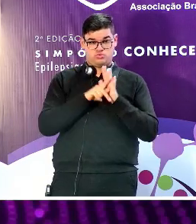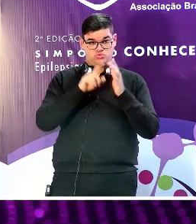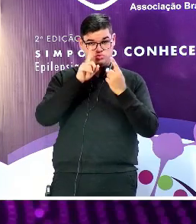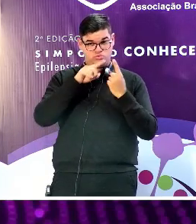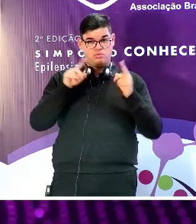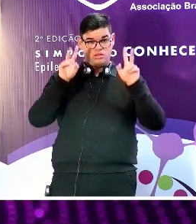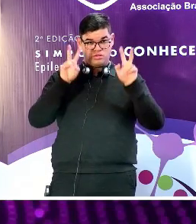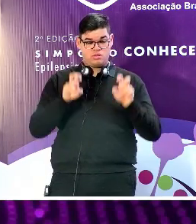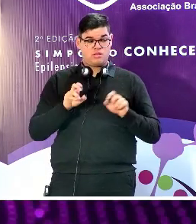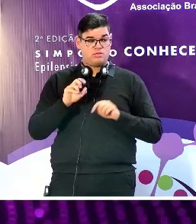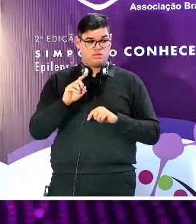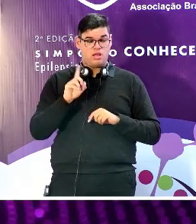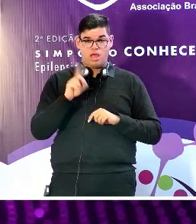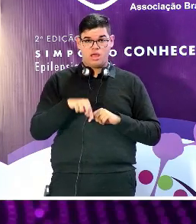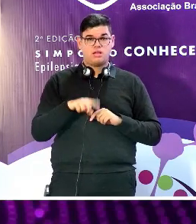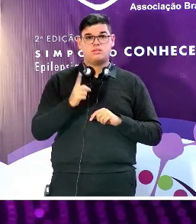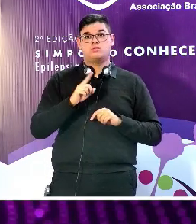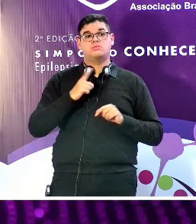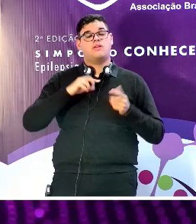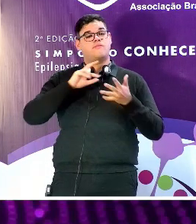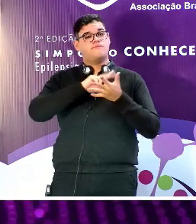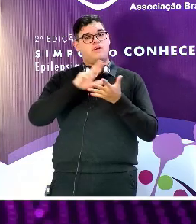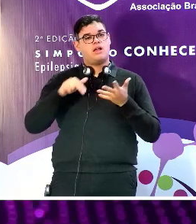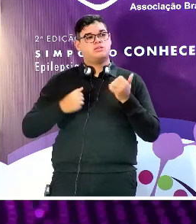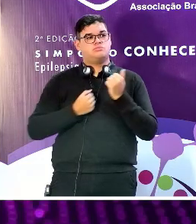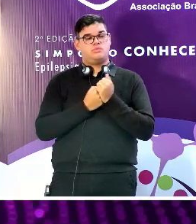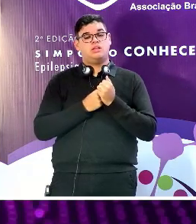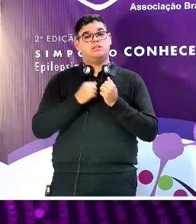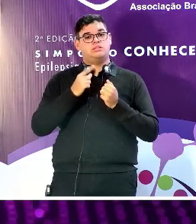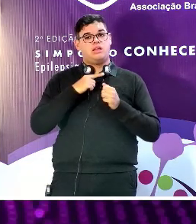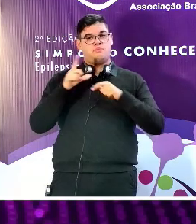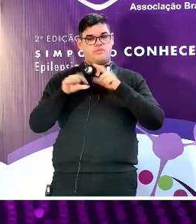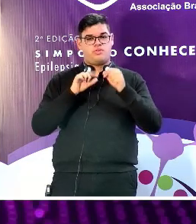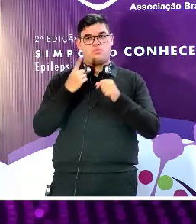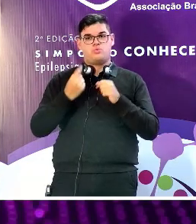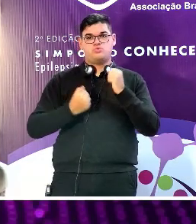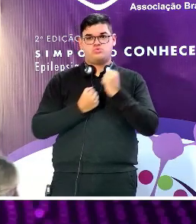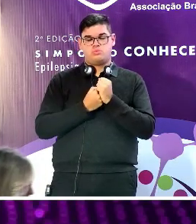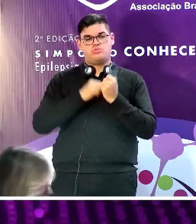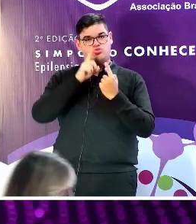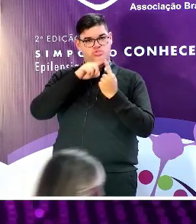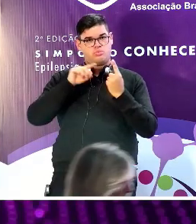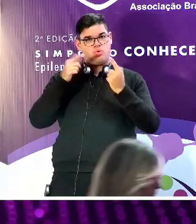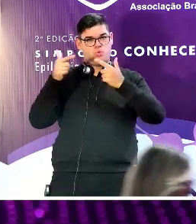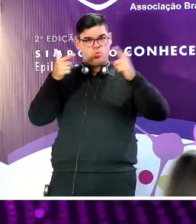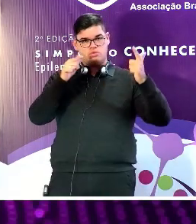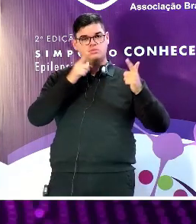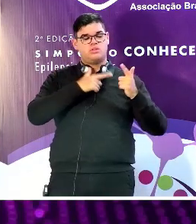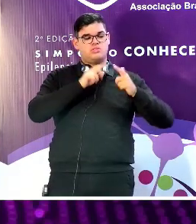tem diferença de afinidade, né? Então, ele tem preferência para um subtipo ou outro.